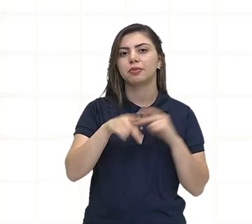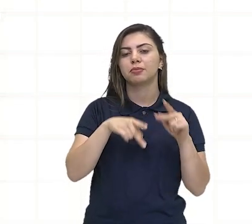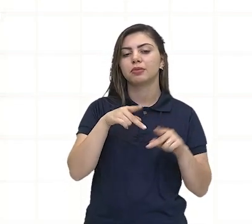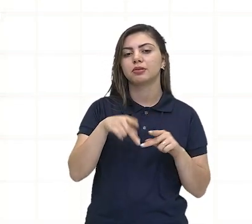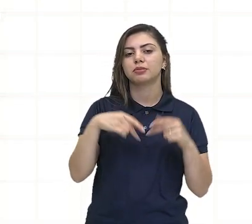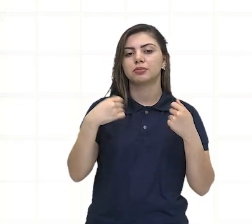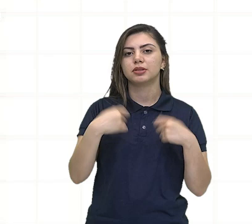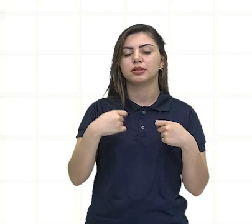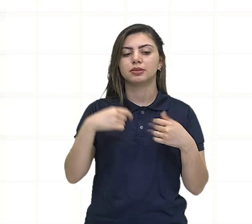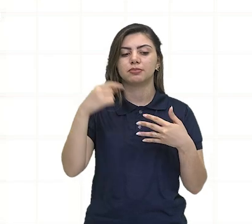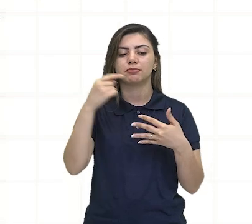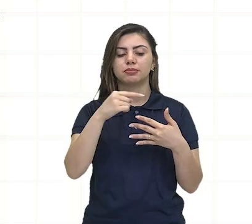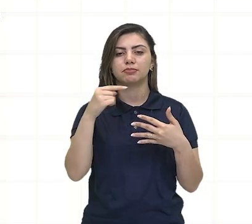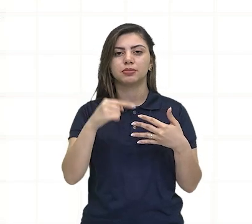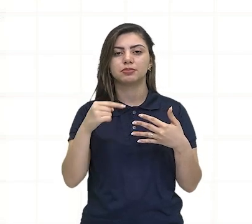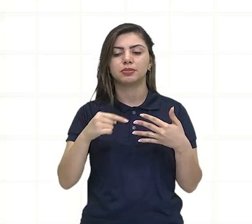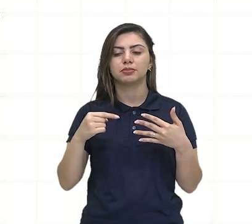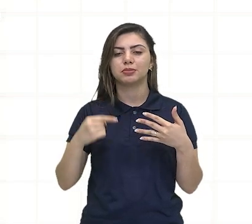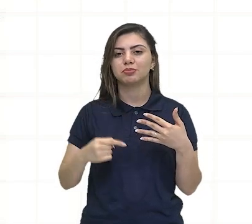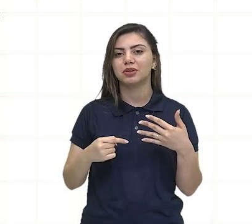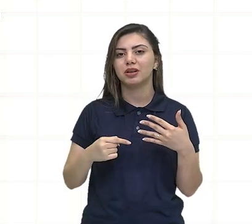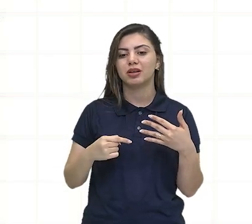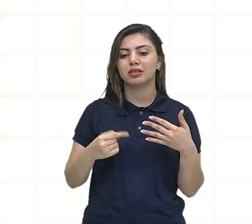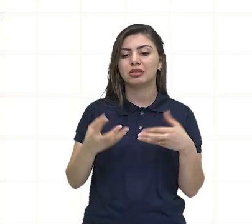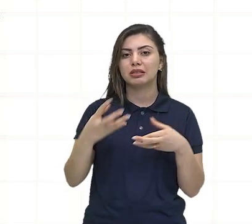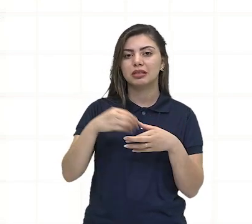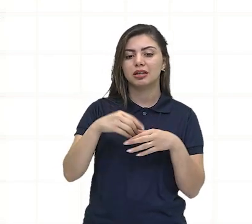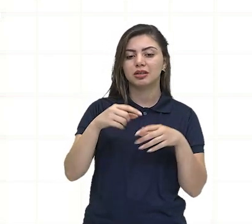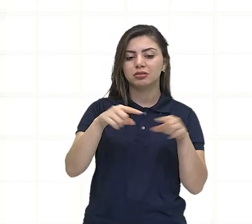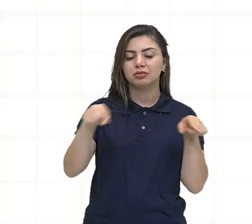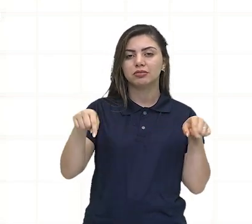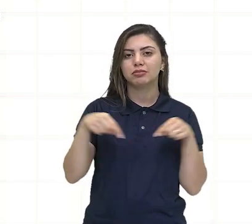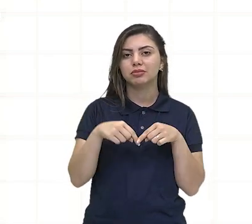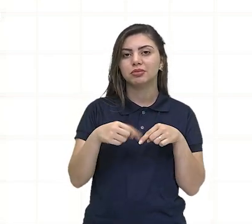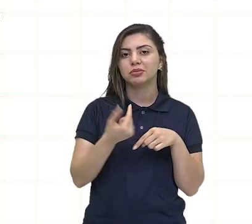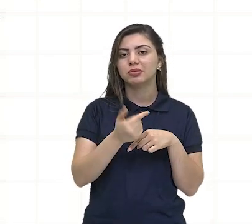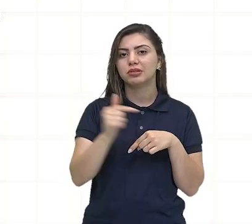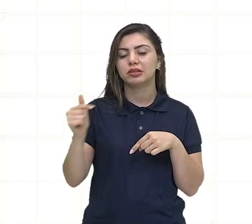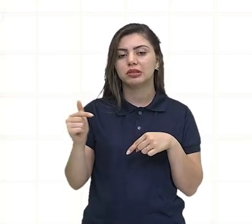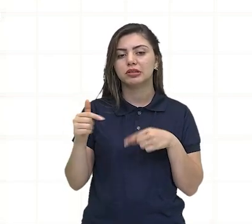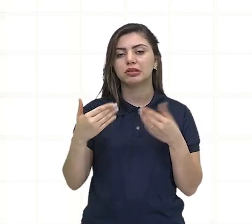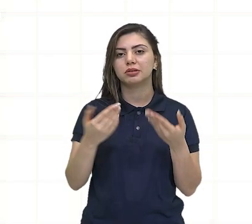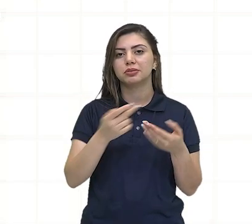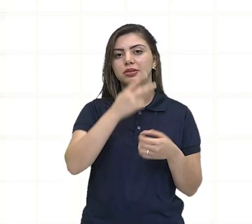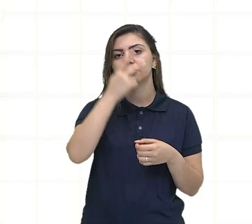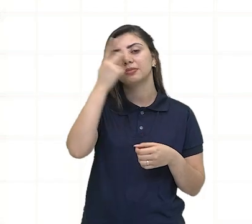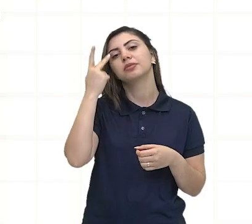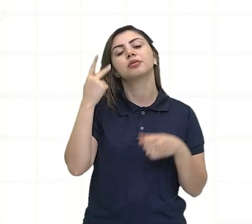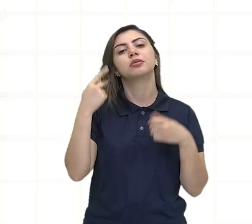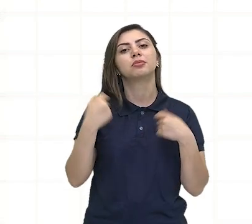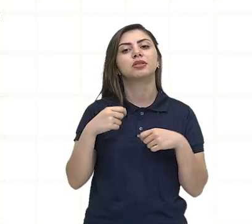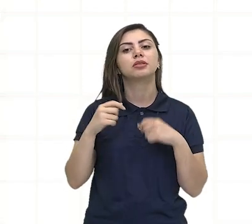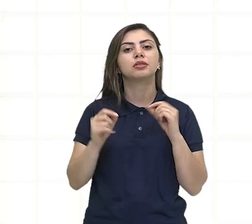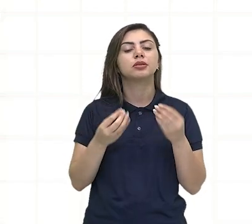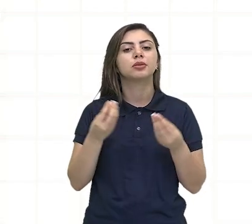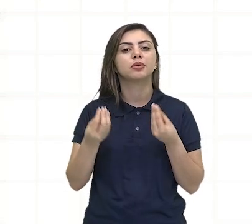dentro de uma vila. Por essa razão, as pessoas, muitas vezes, elas necessitam recorrer